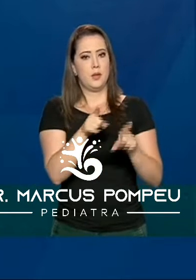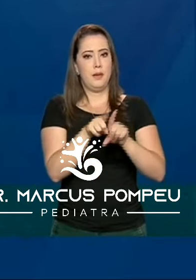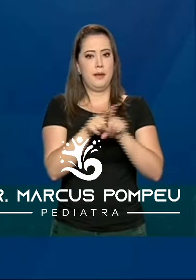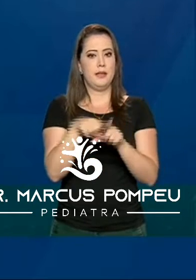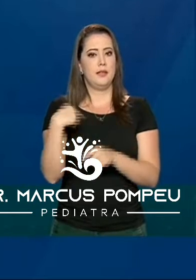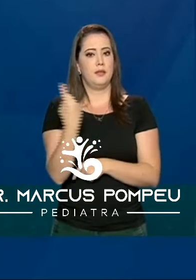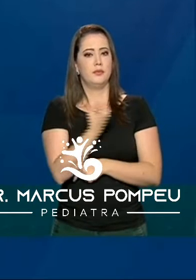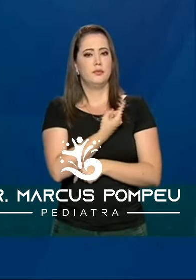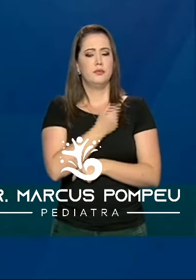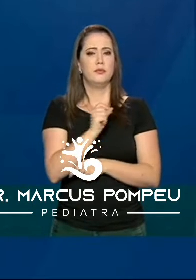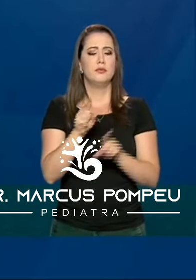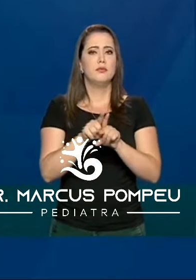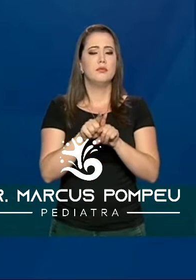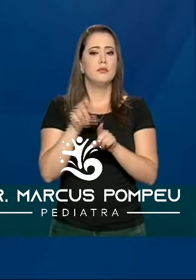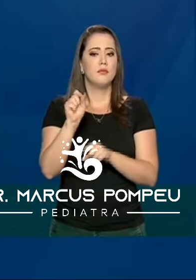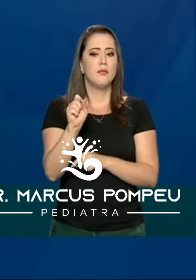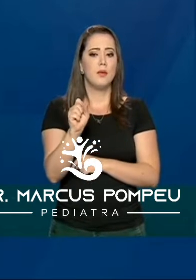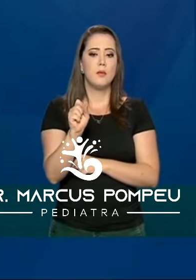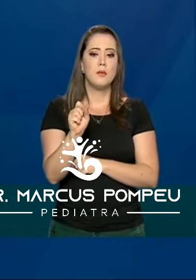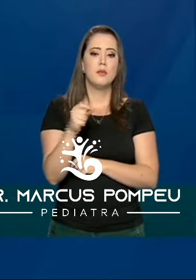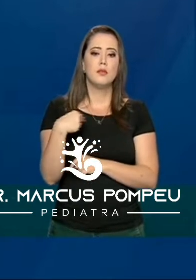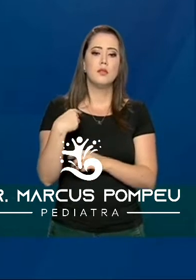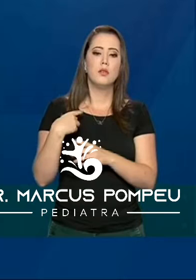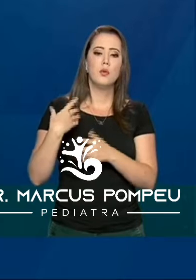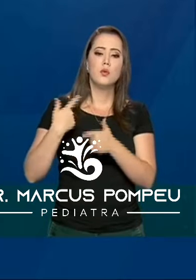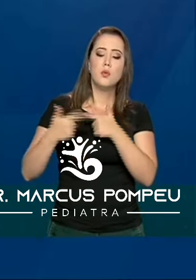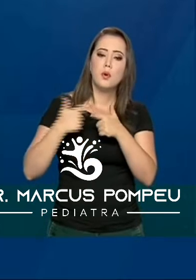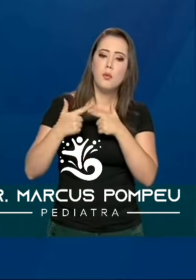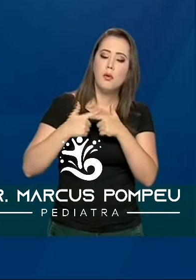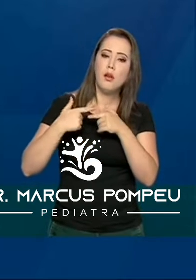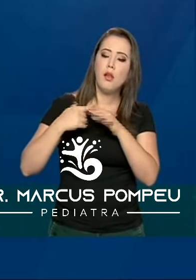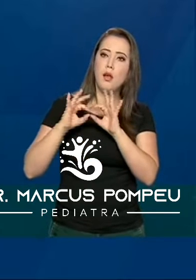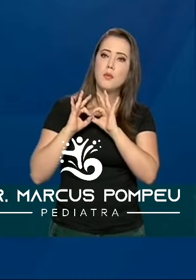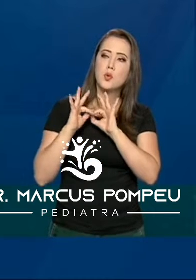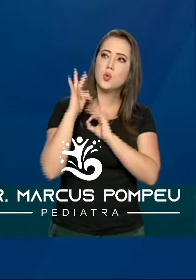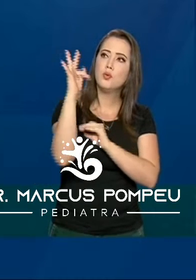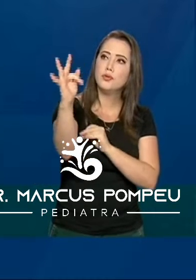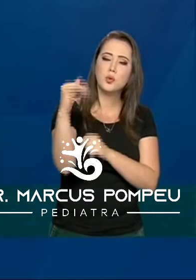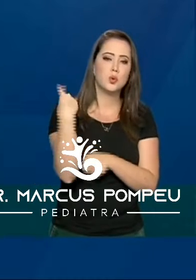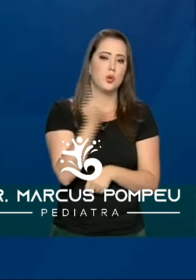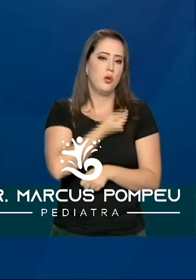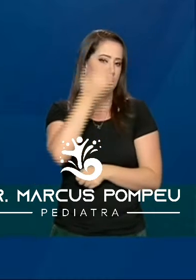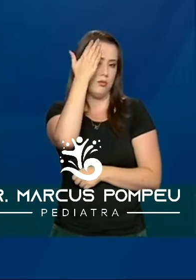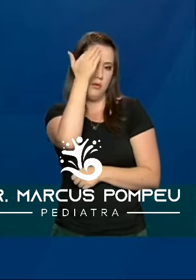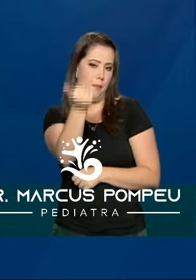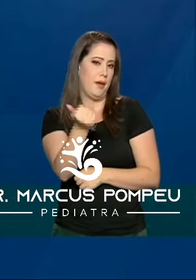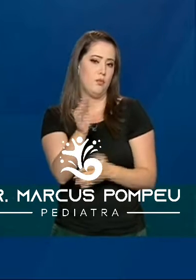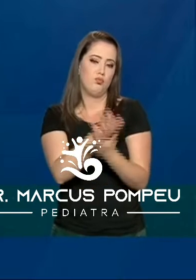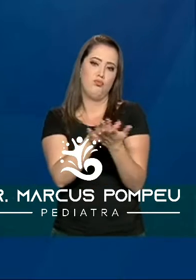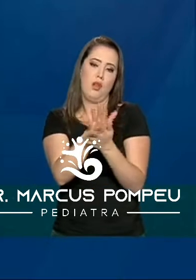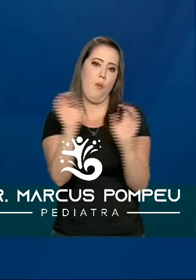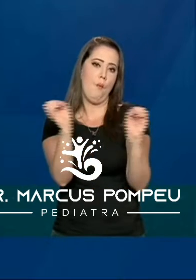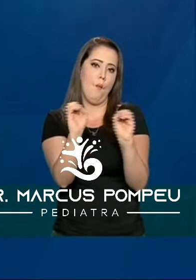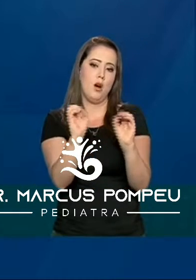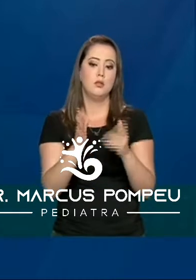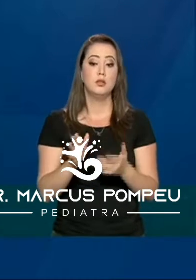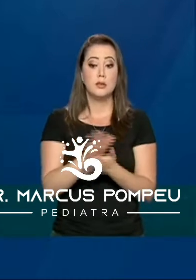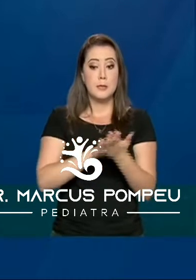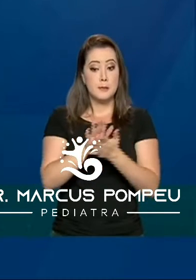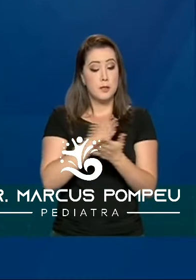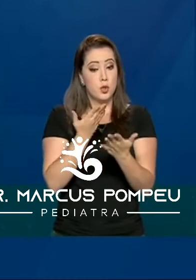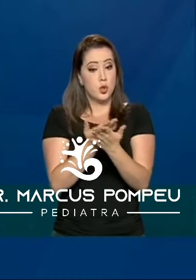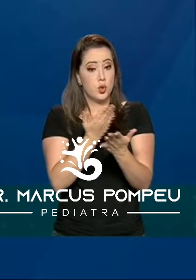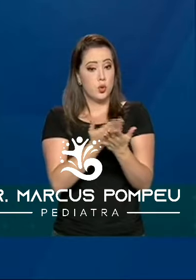E então, os efeitos a longo prazo nós não sabemos, os estudos de biodistribuição aqui nos Estados Unidos, nenhum estudo de